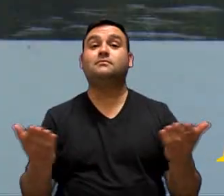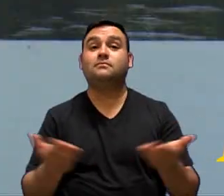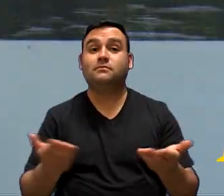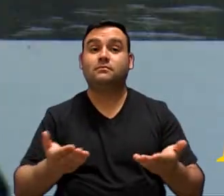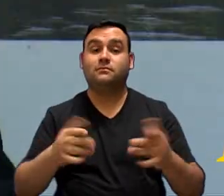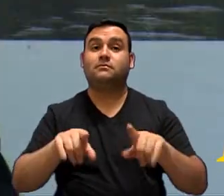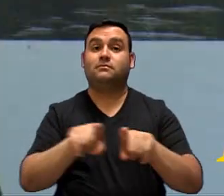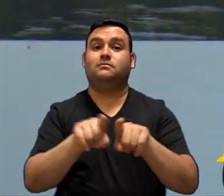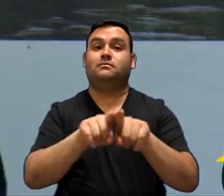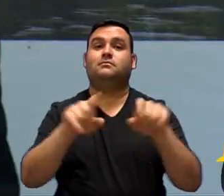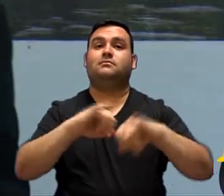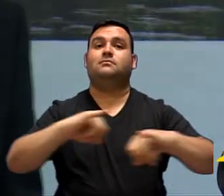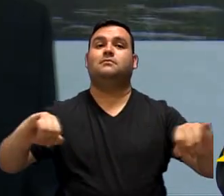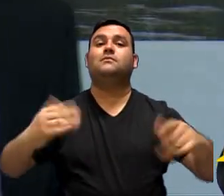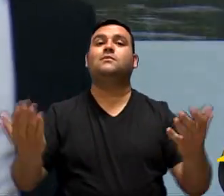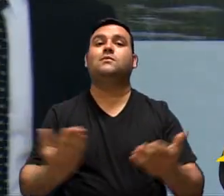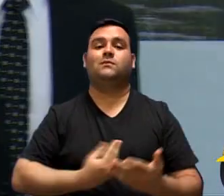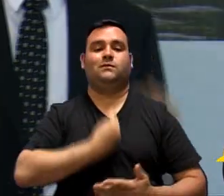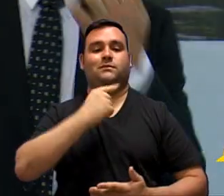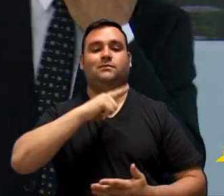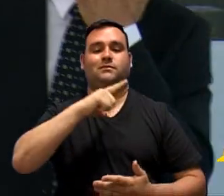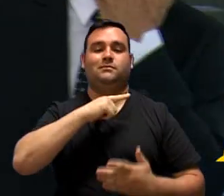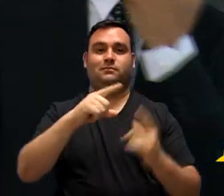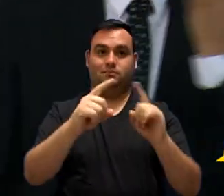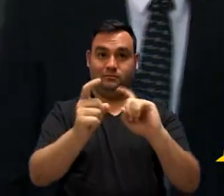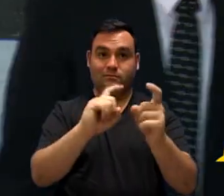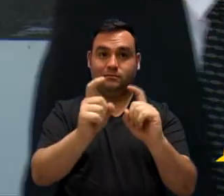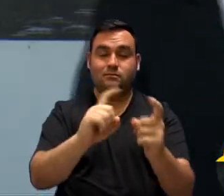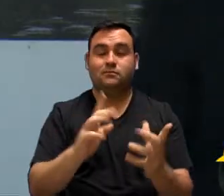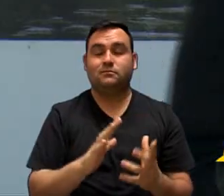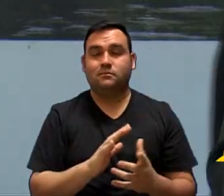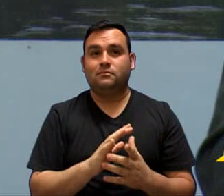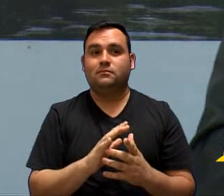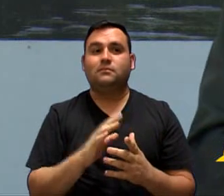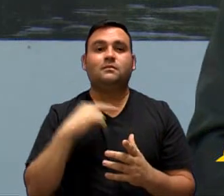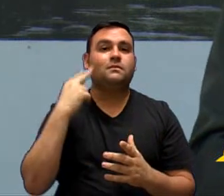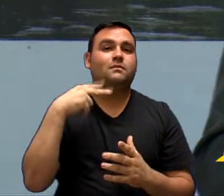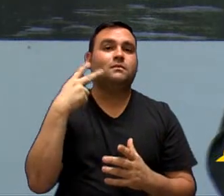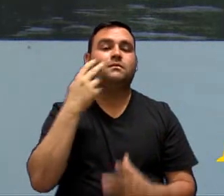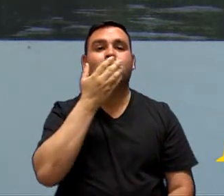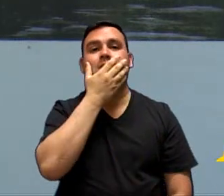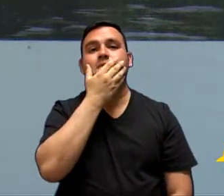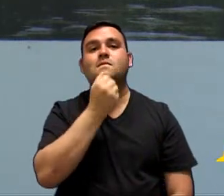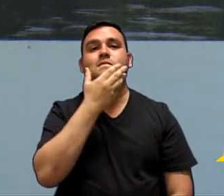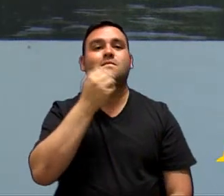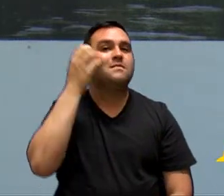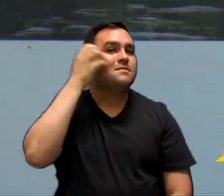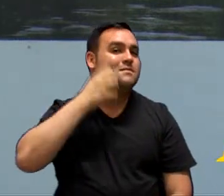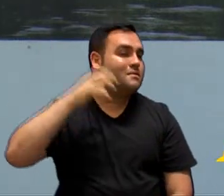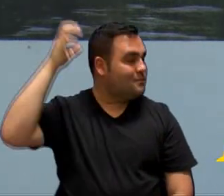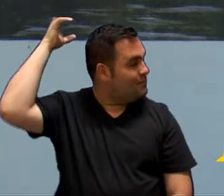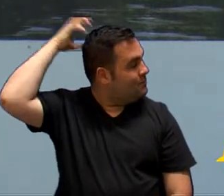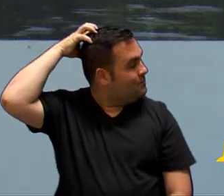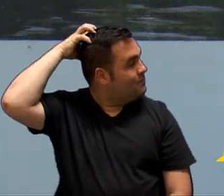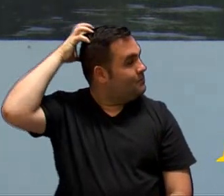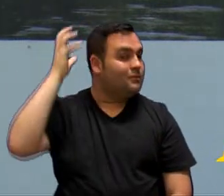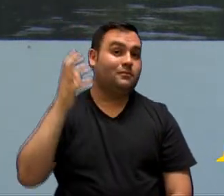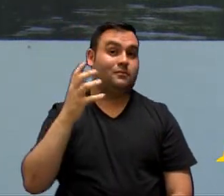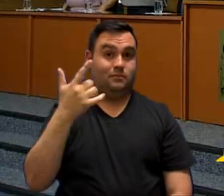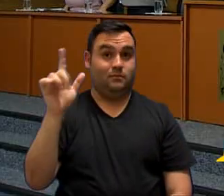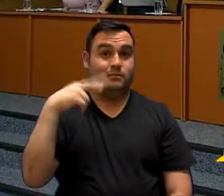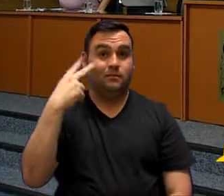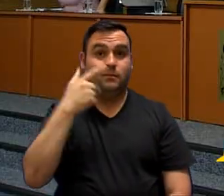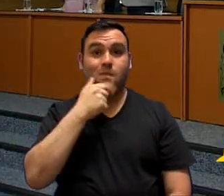Gostaríamos também de anunciar a presença nesta sessão do vereador Péricles Regis, do